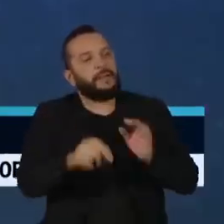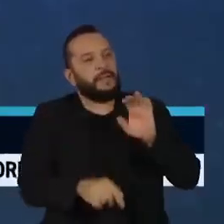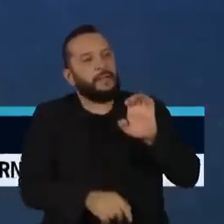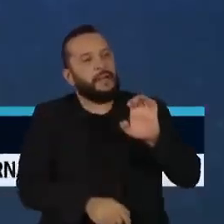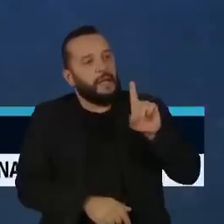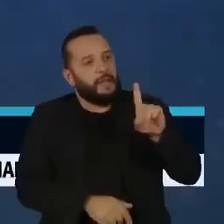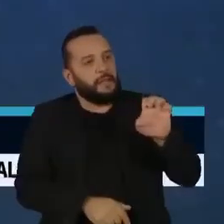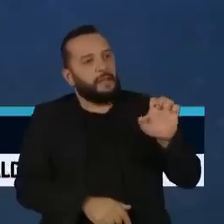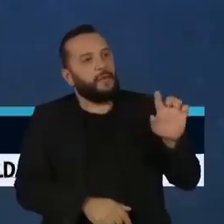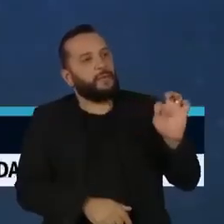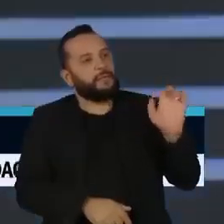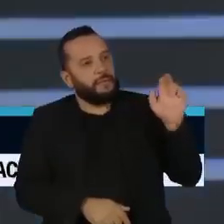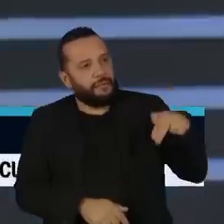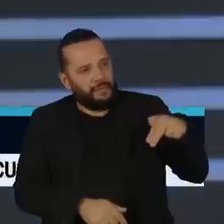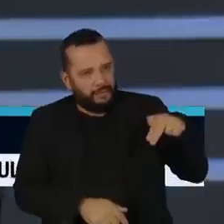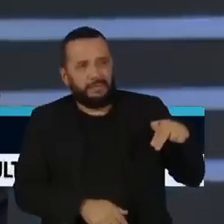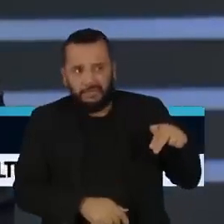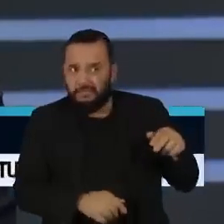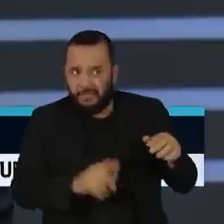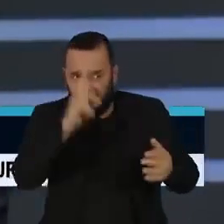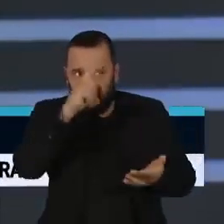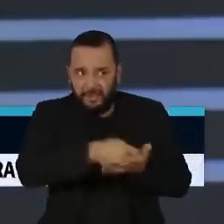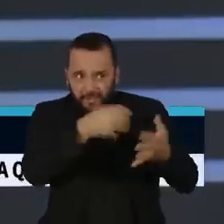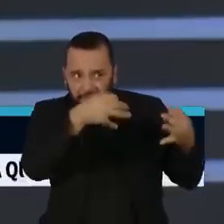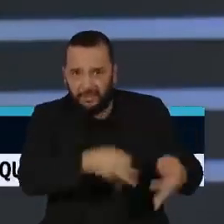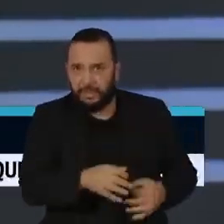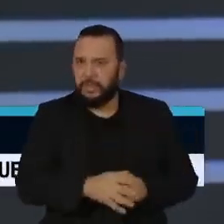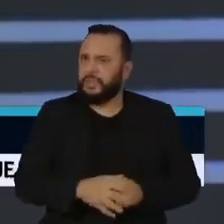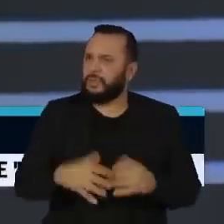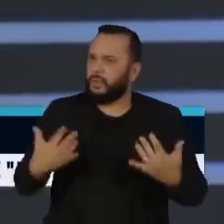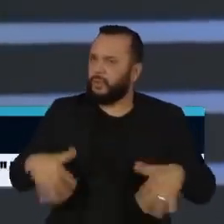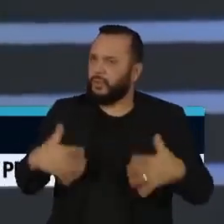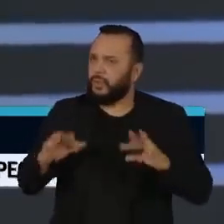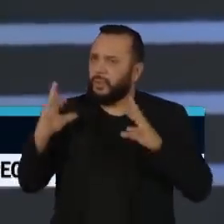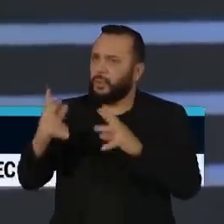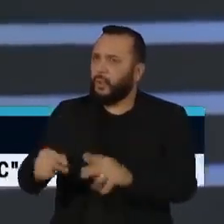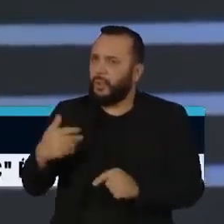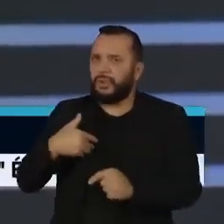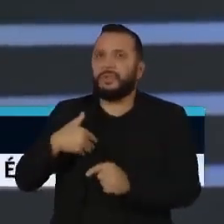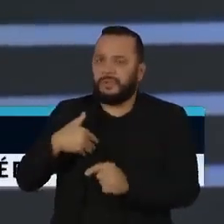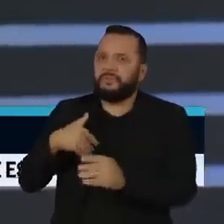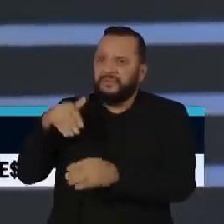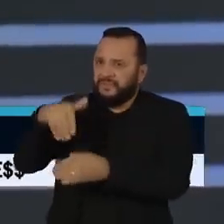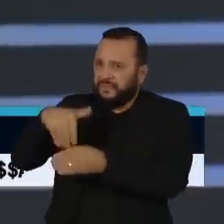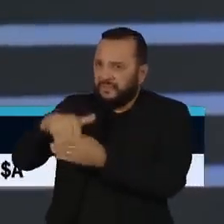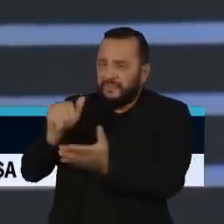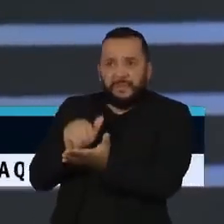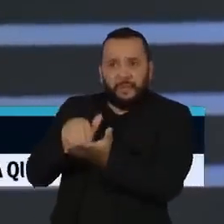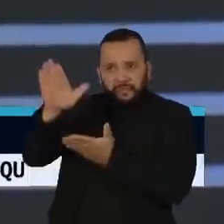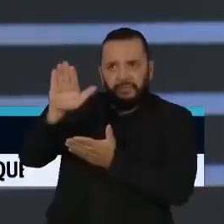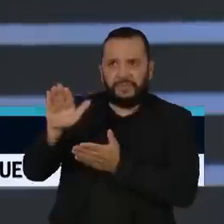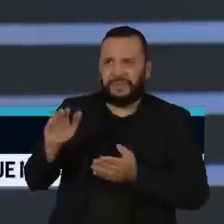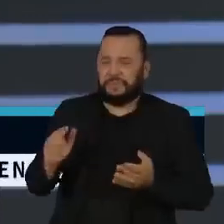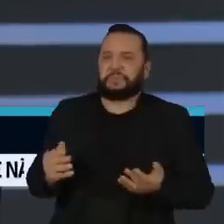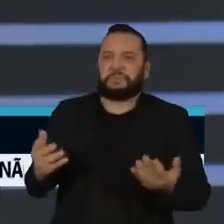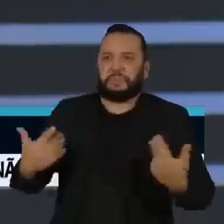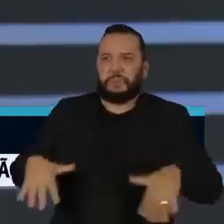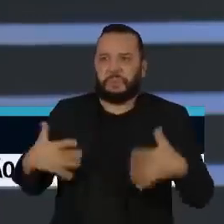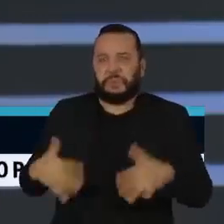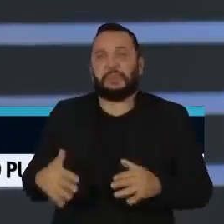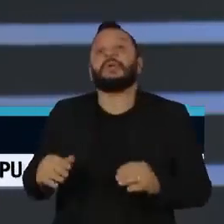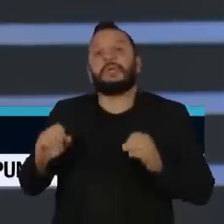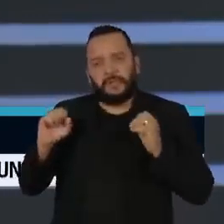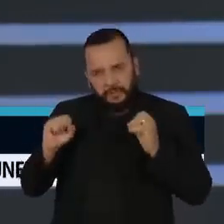justifica essa decisão Eu particularmente eu fiquei surpreso que foi unânime né imagina que poderia acontecer a cassação ainda ele tem